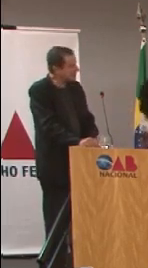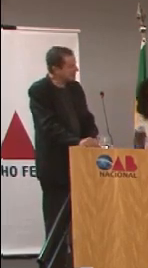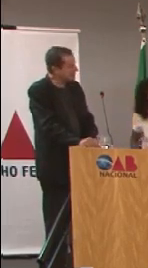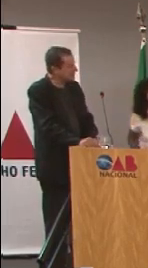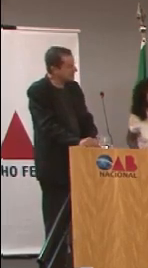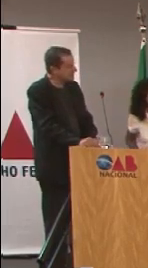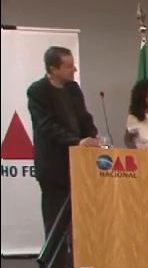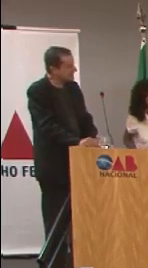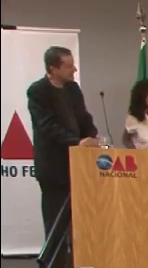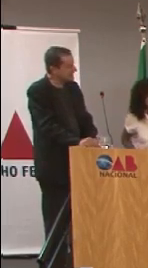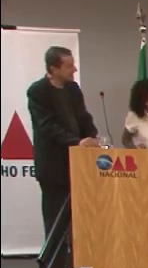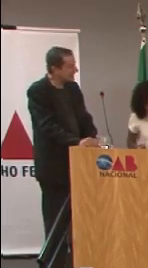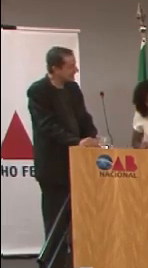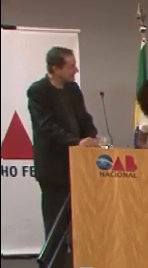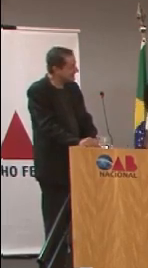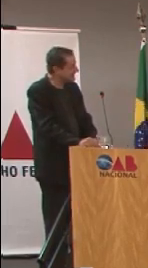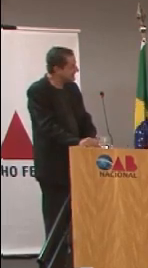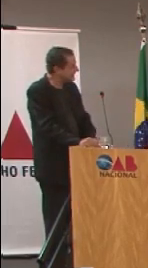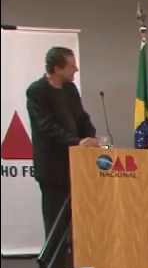conta. Então, vamos lá.